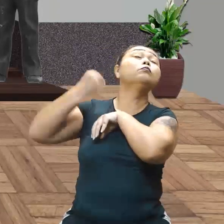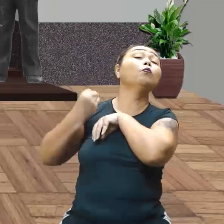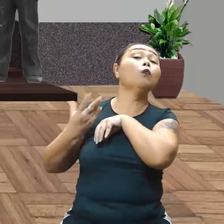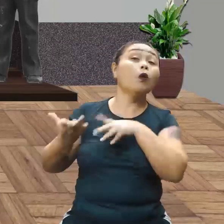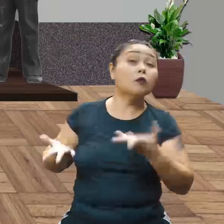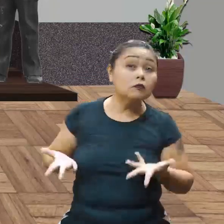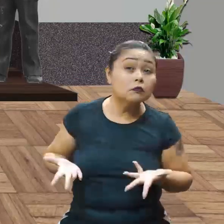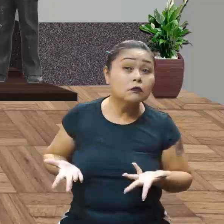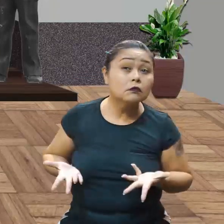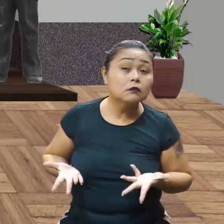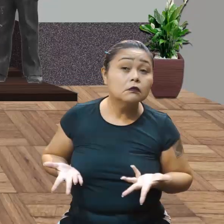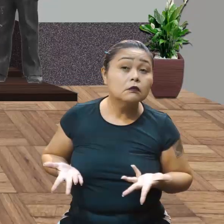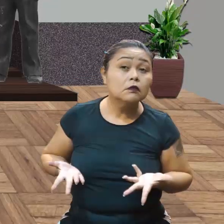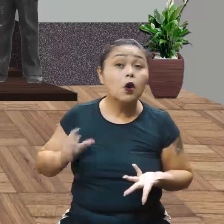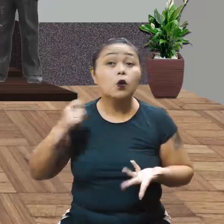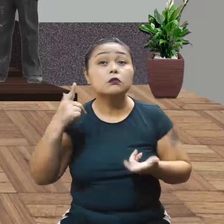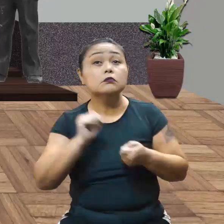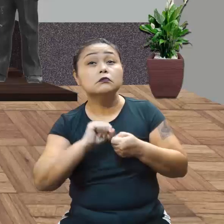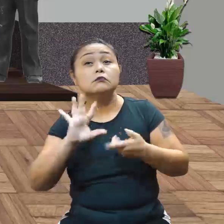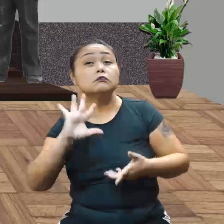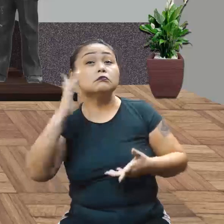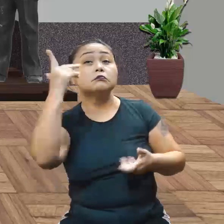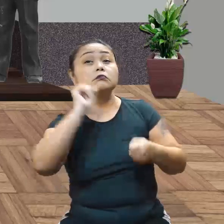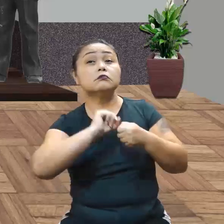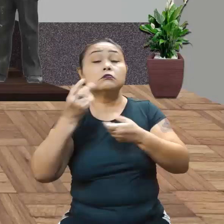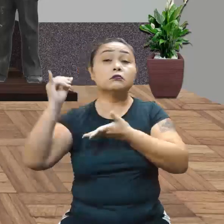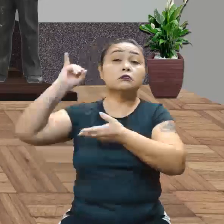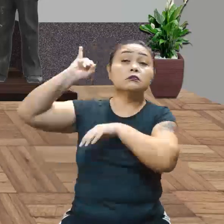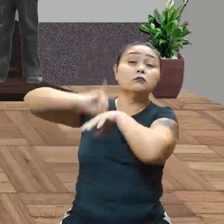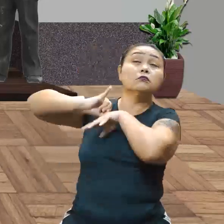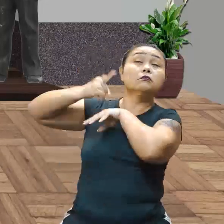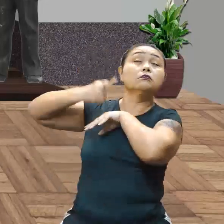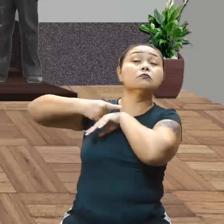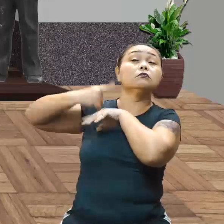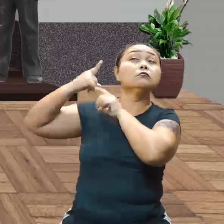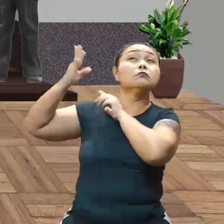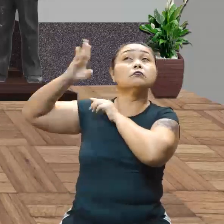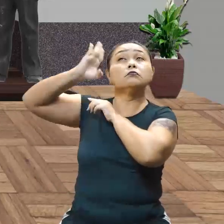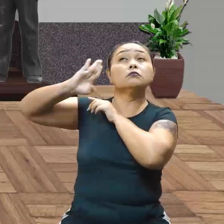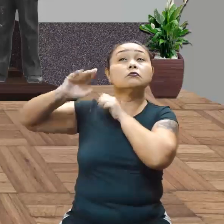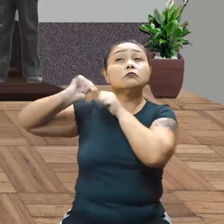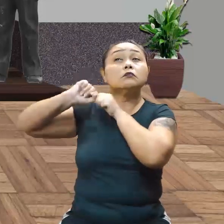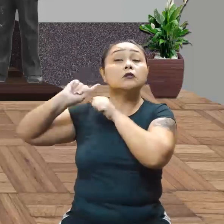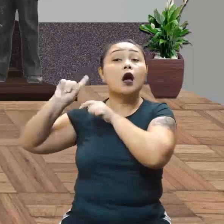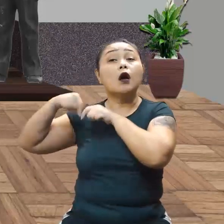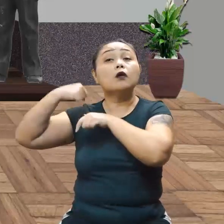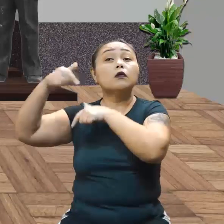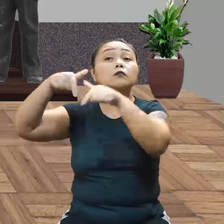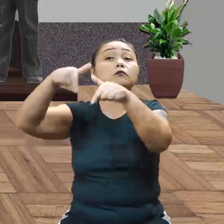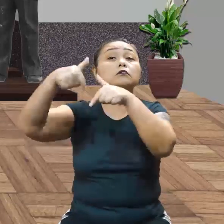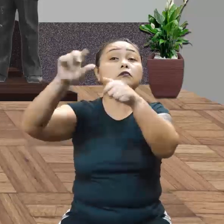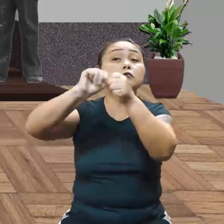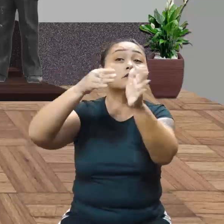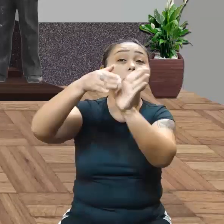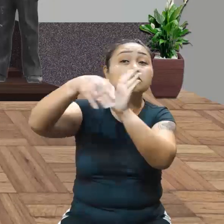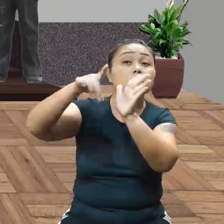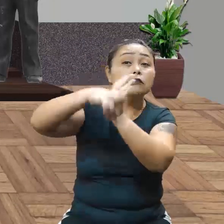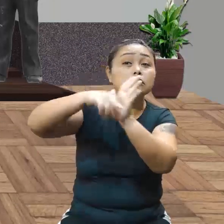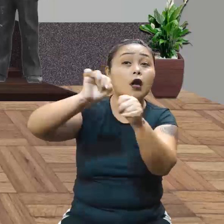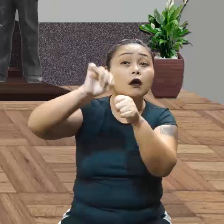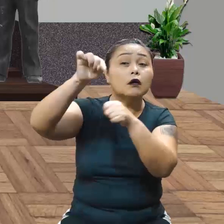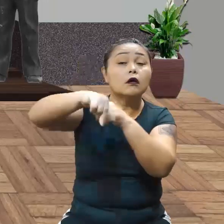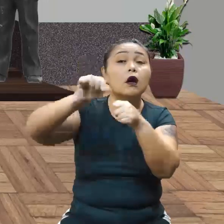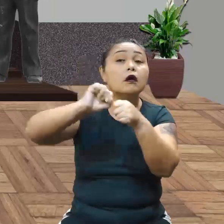sabendo? Ou aconteceu alguma coisa na capital do Brasil, como era que os trabalhadores da estrada de ferro